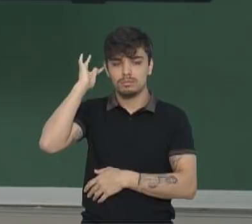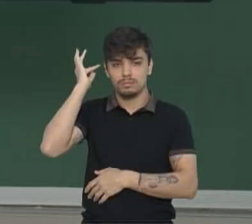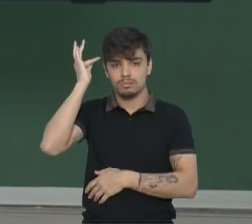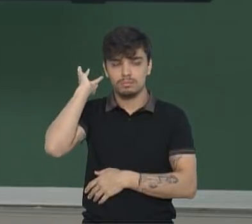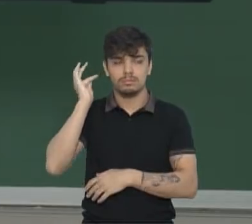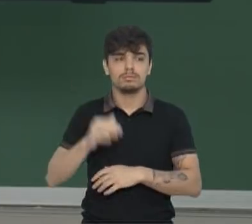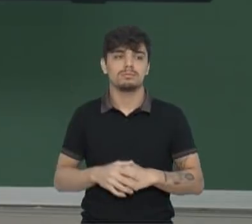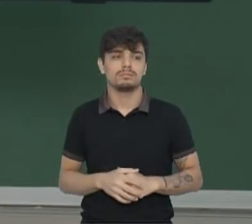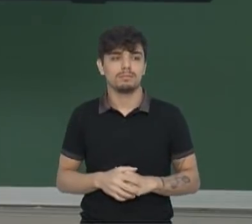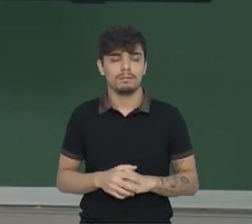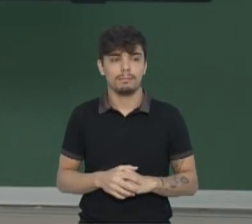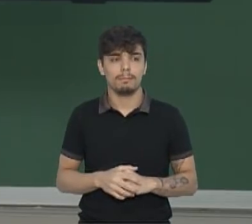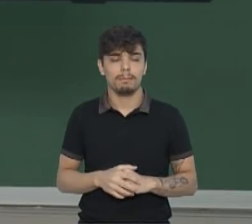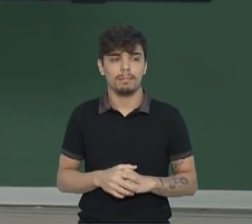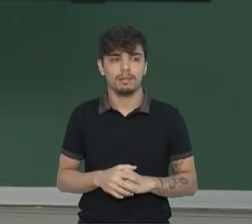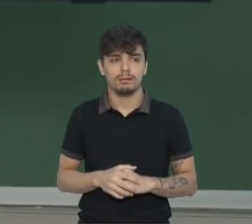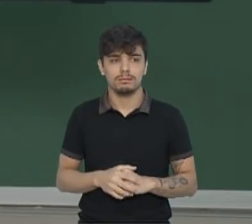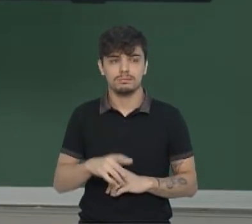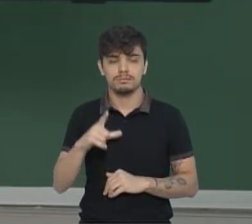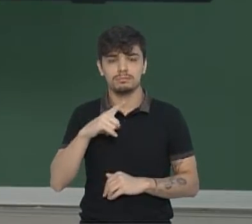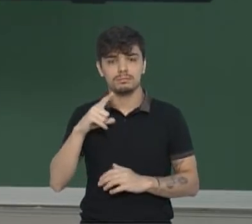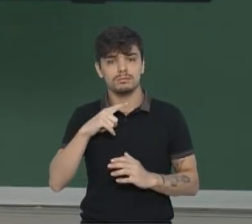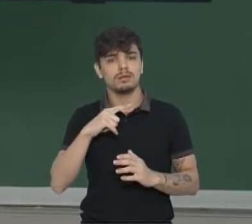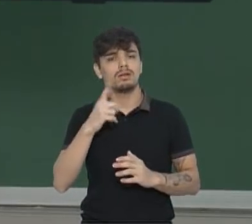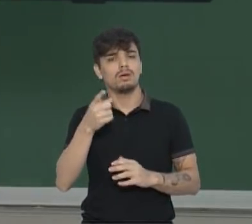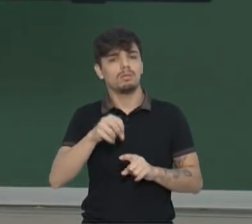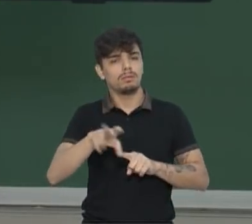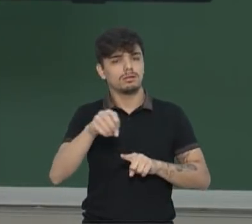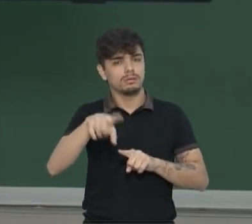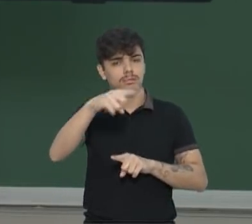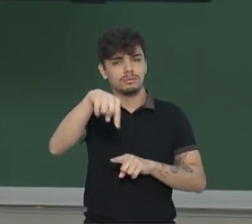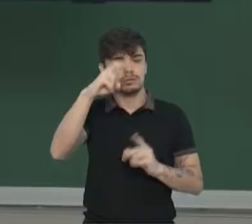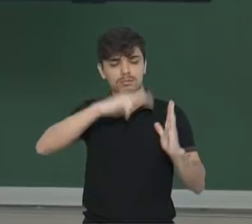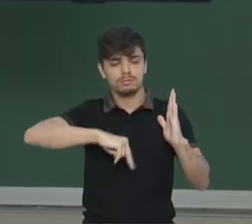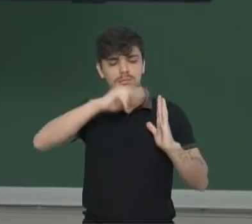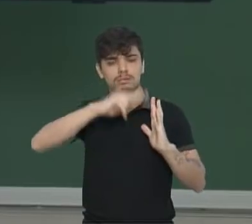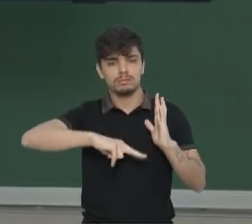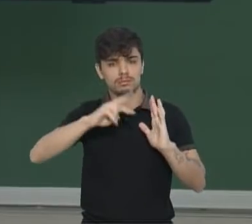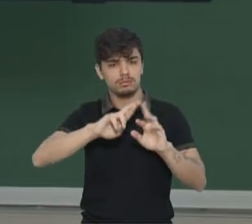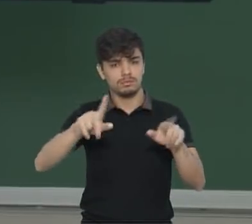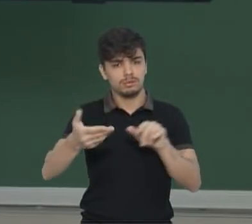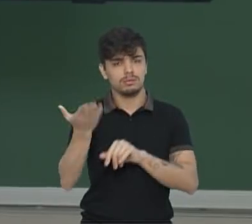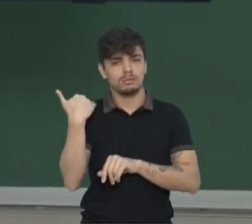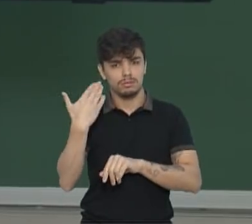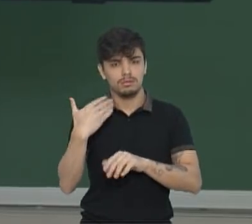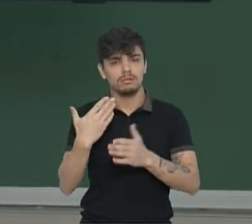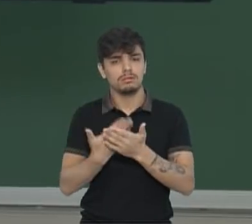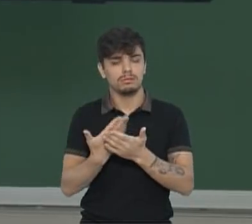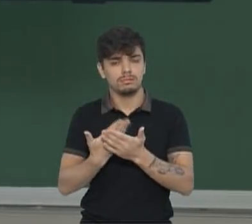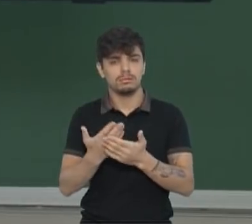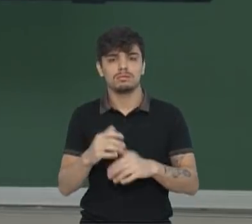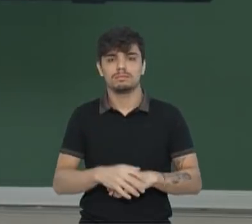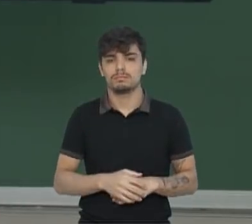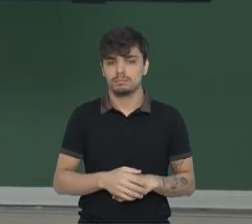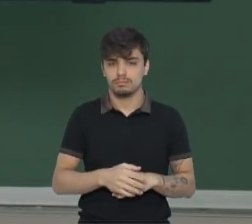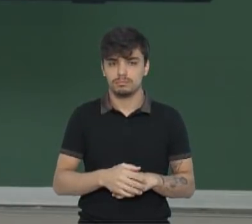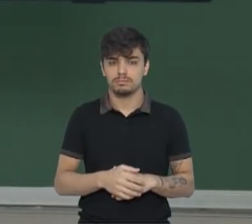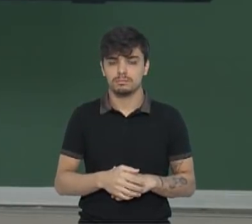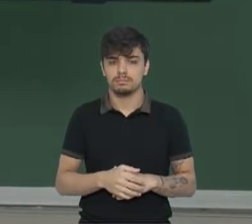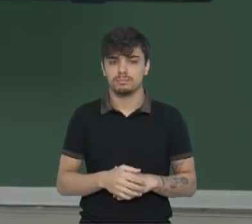tá? Aqui tem indicações de leituras para vocês, né? Diferentemente da aula anterior, que foi a aula 29, a gente hoje está na aula